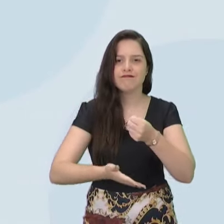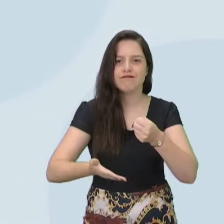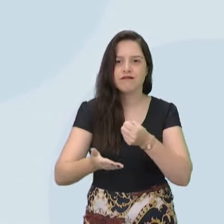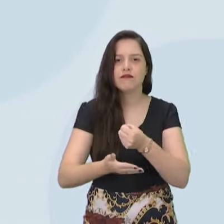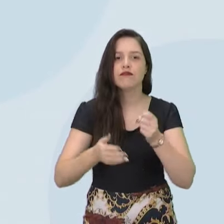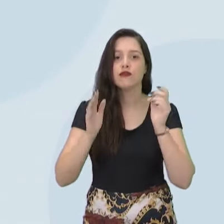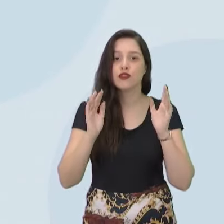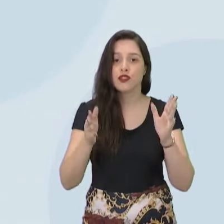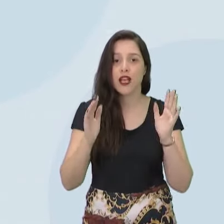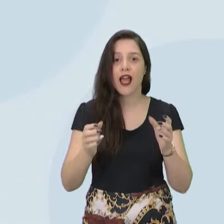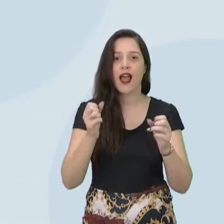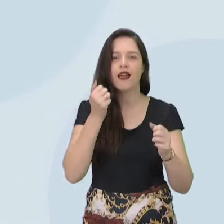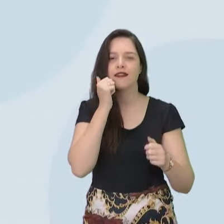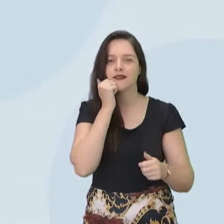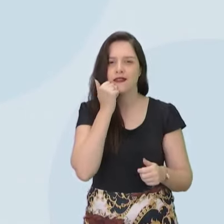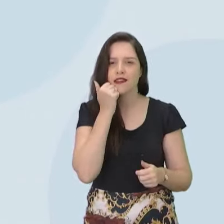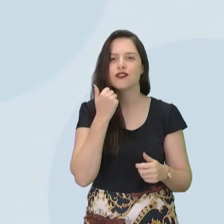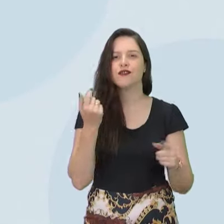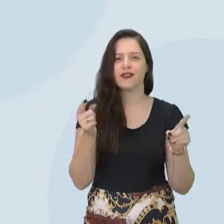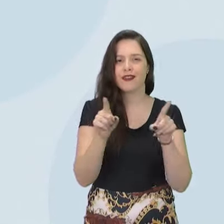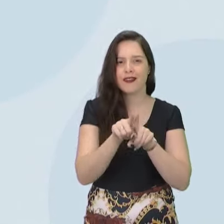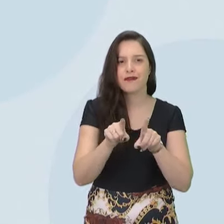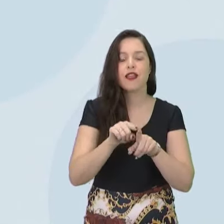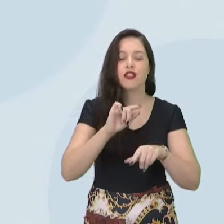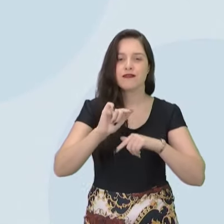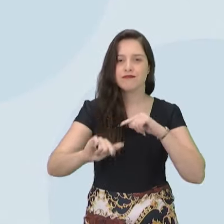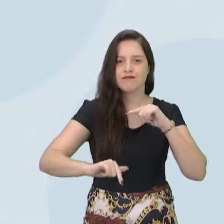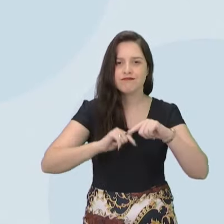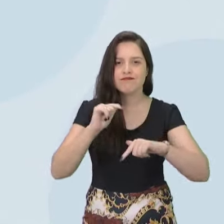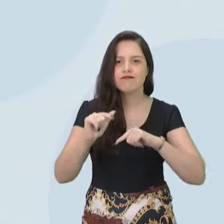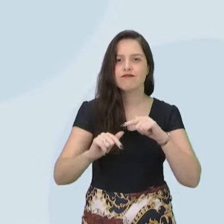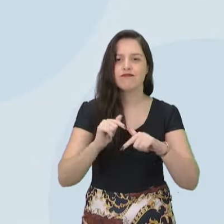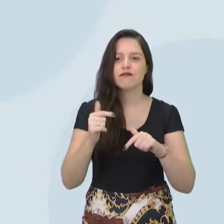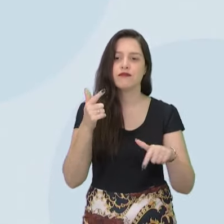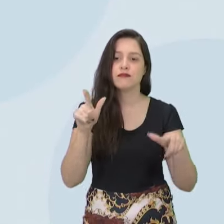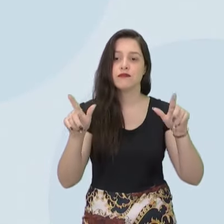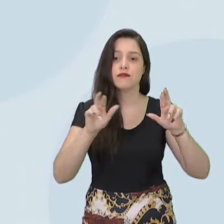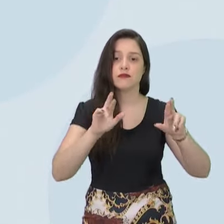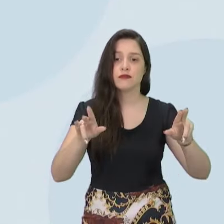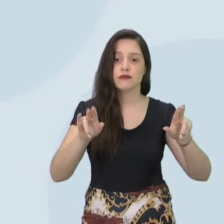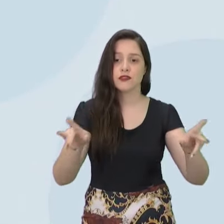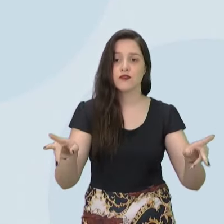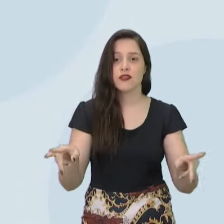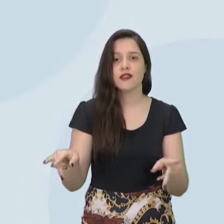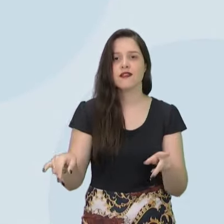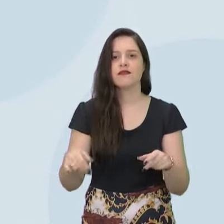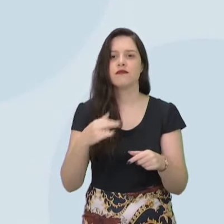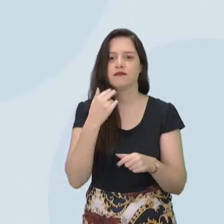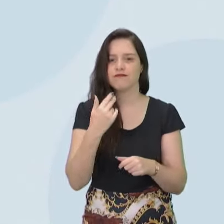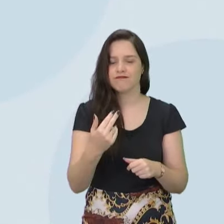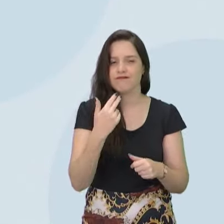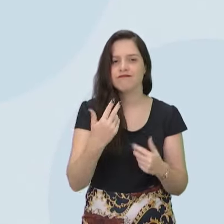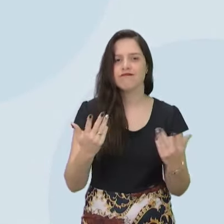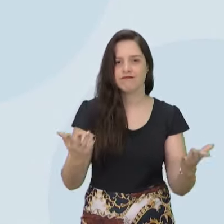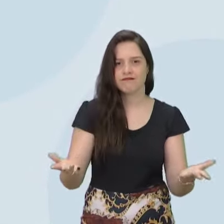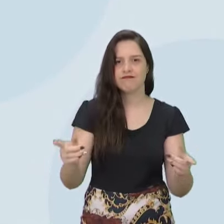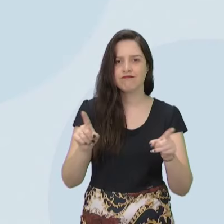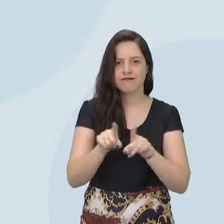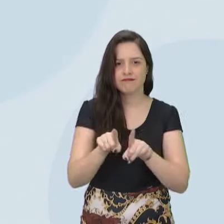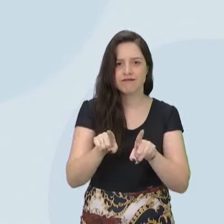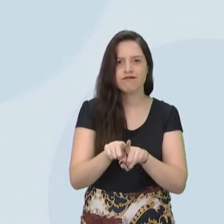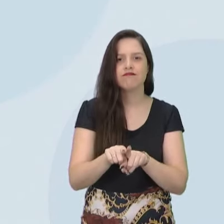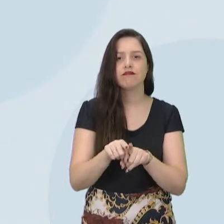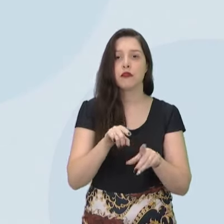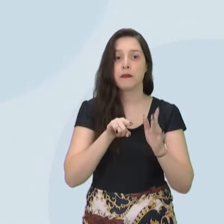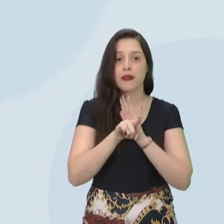pesquisas científicas, eles trabalharam com diferentes linguagens para expor, né, o resultado das suas